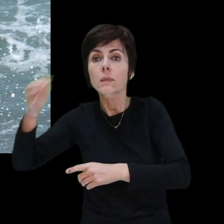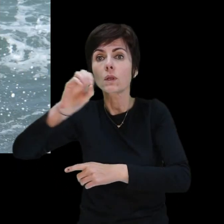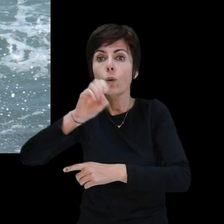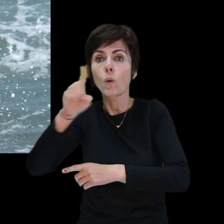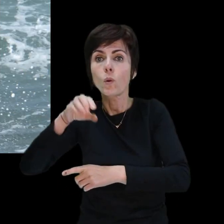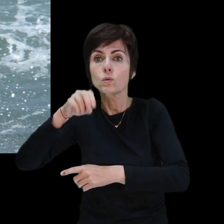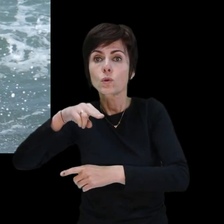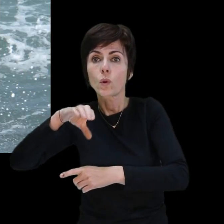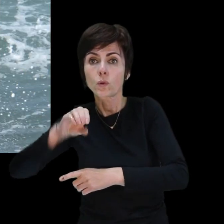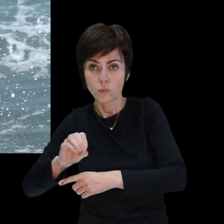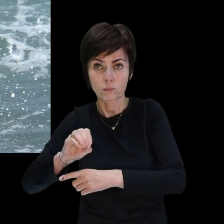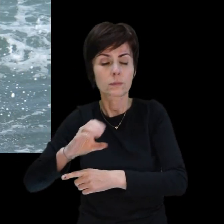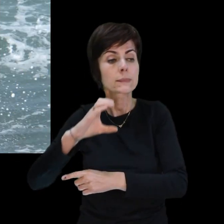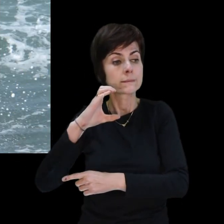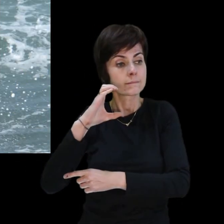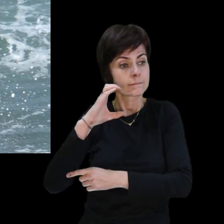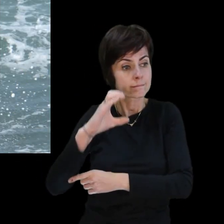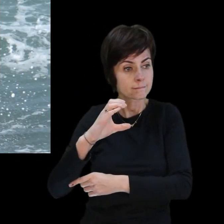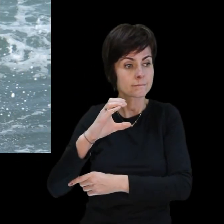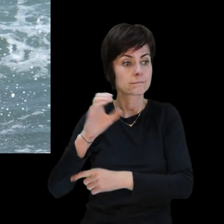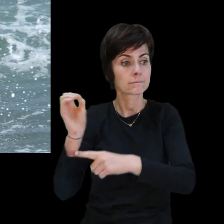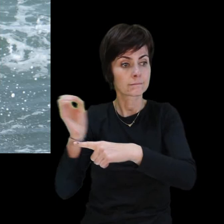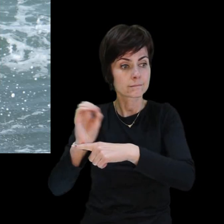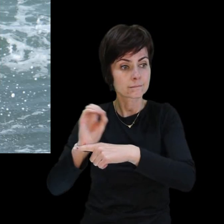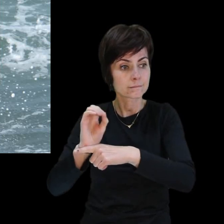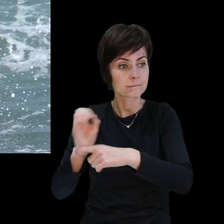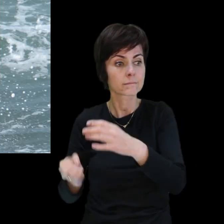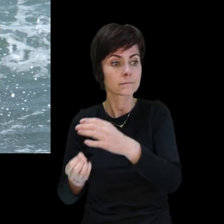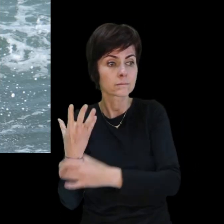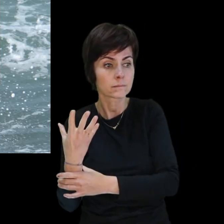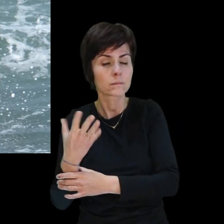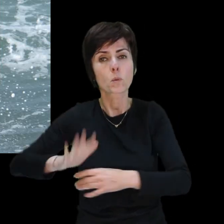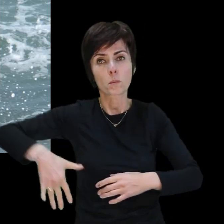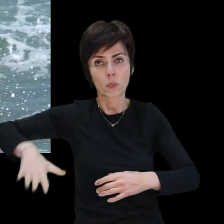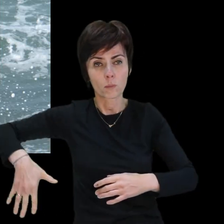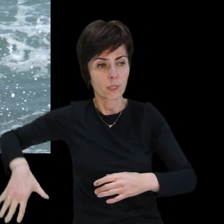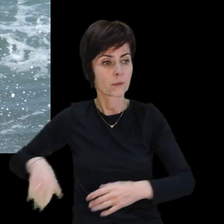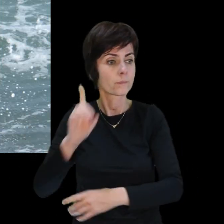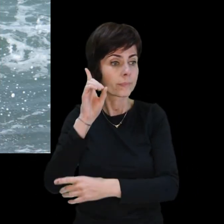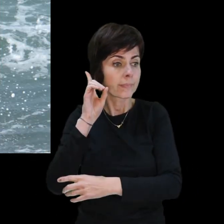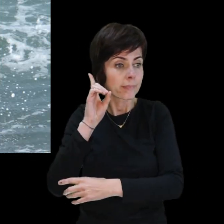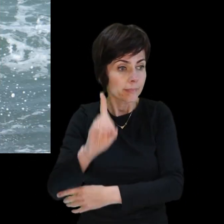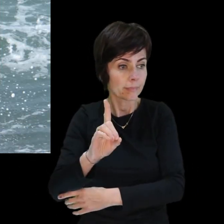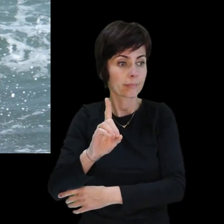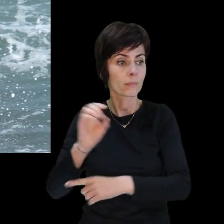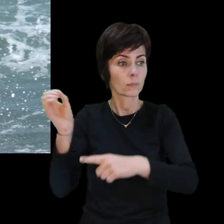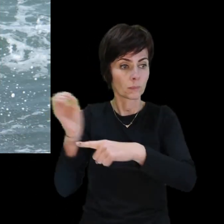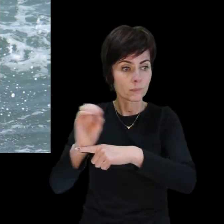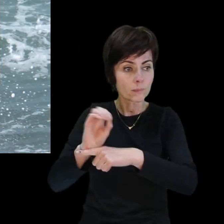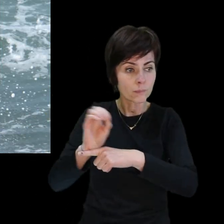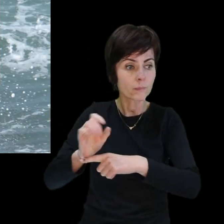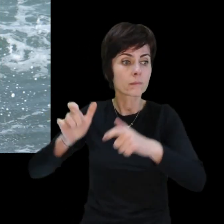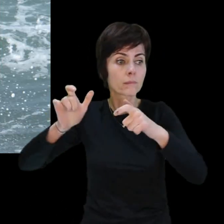principalmente no oceano. D, o oxigênio vem da fermentação dos compostos orgânicos. E, o oxigênio é liberado pela quebra